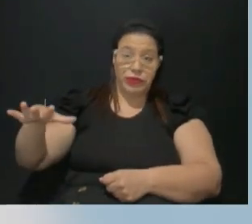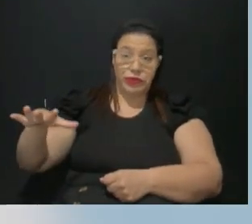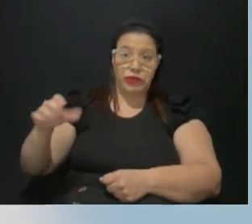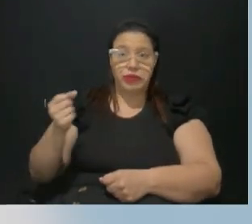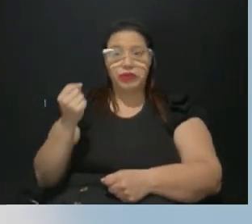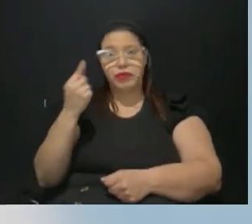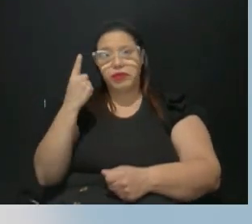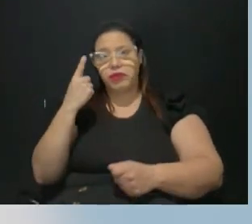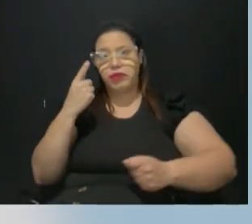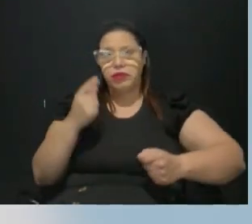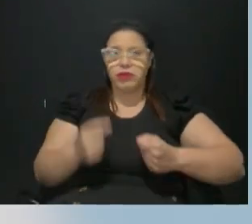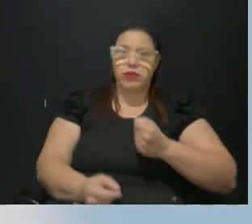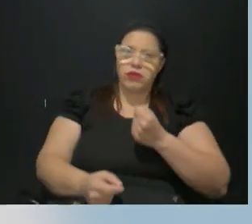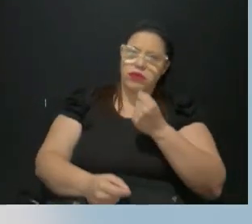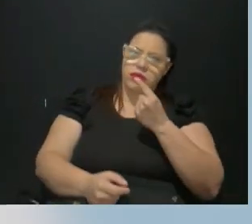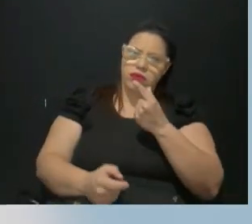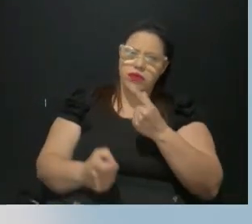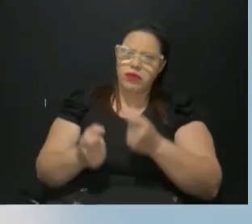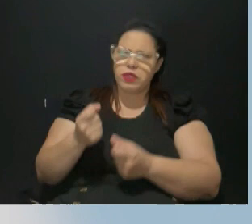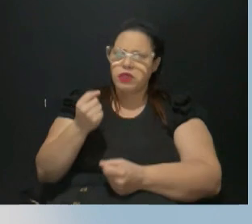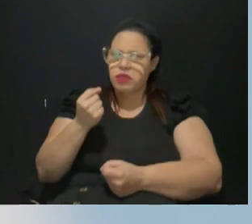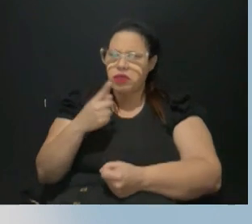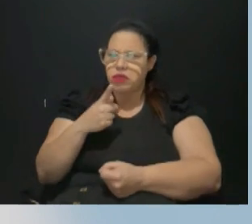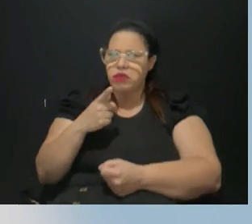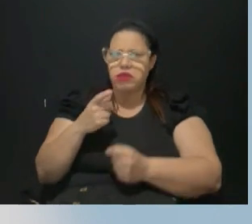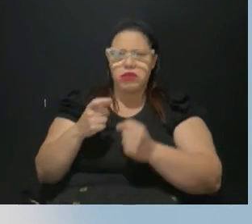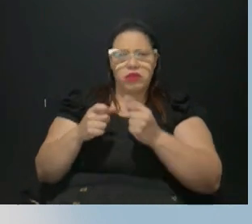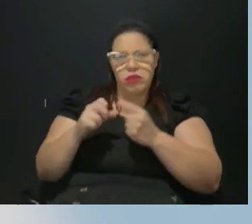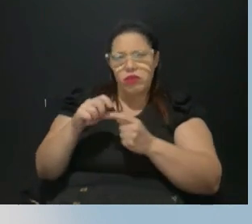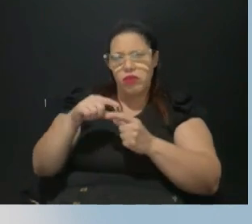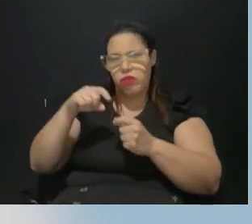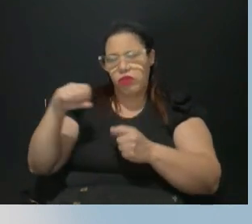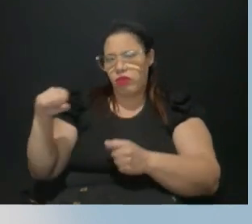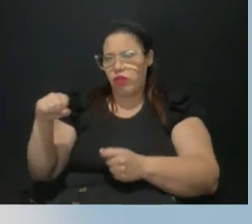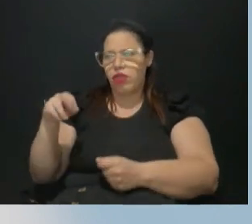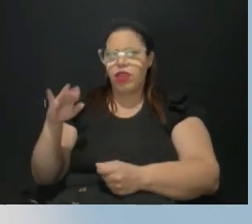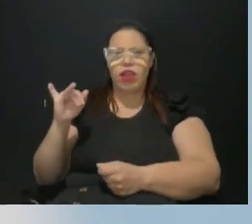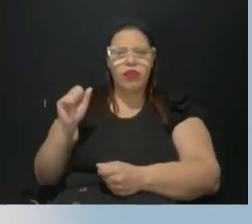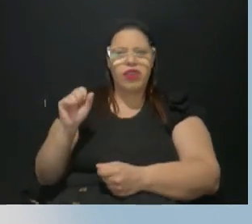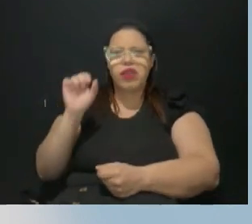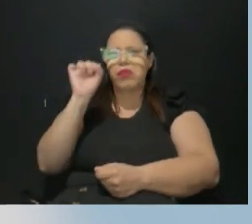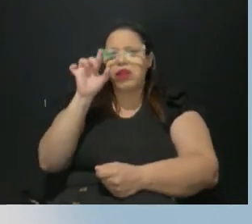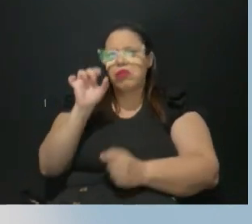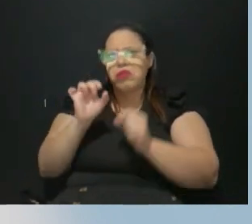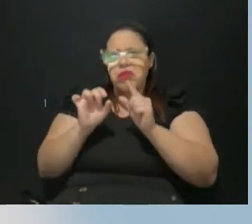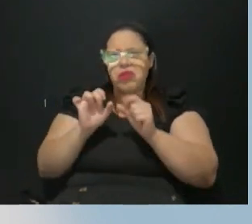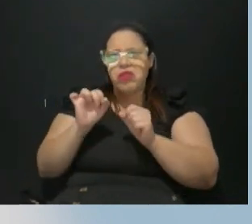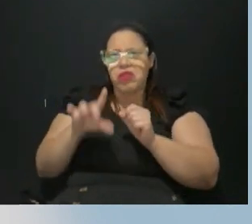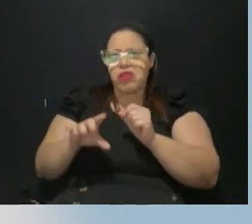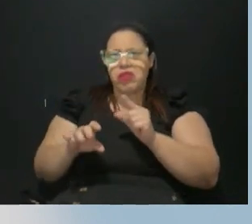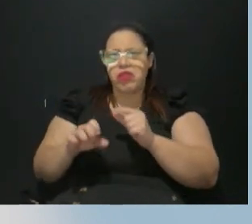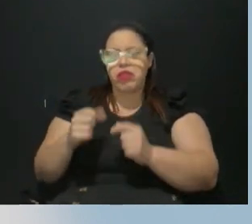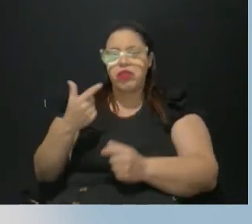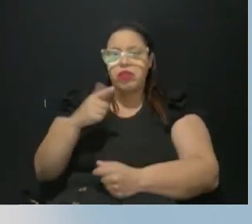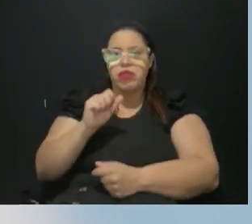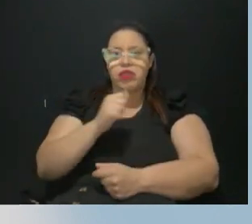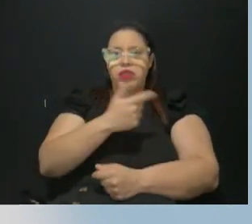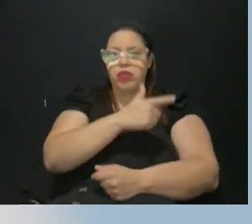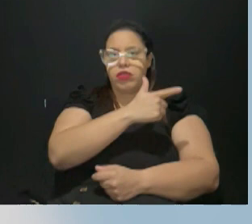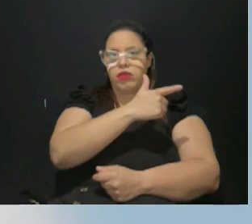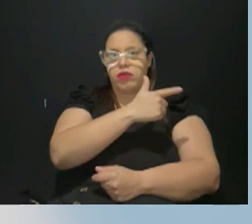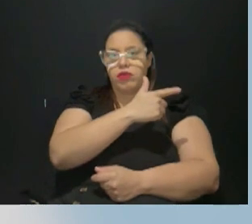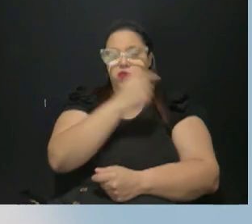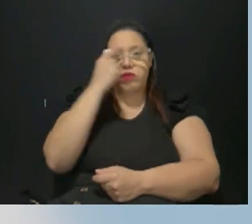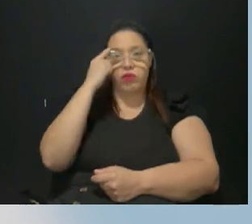com algumas surtos fora da África, mas muito pontuais, e que em